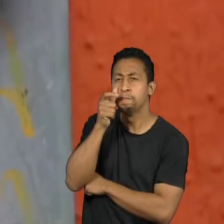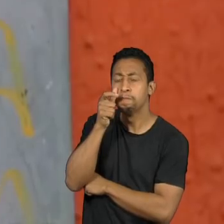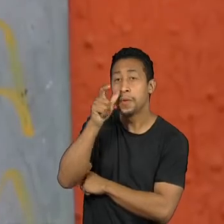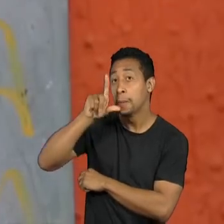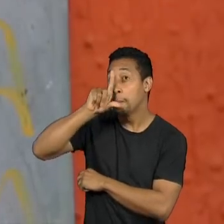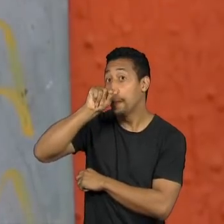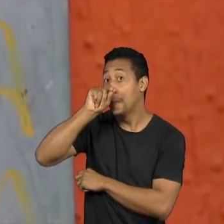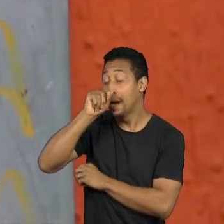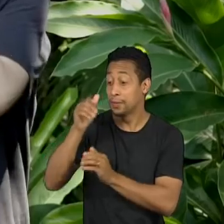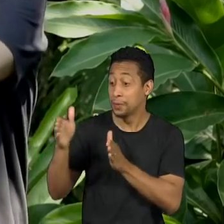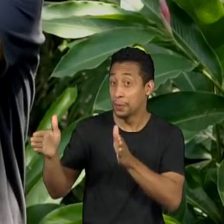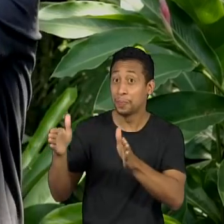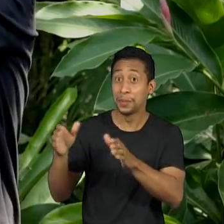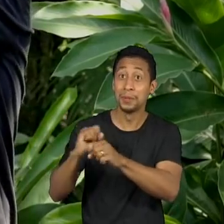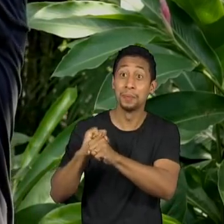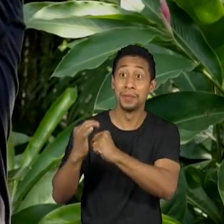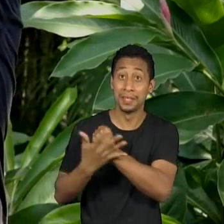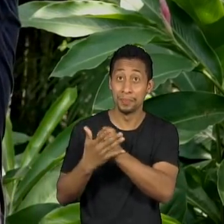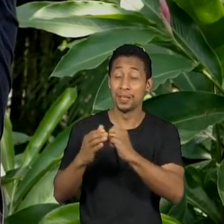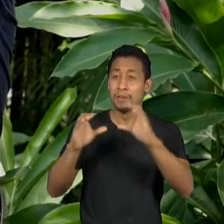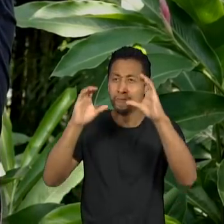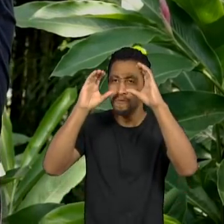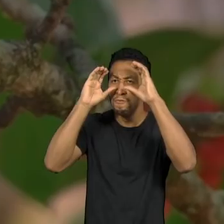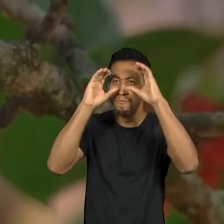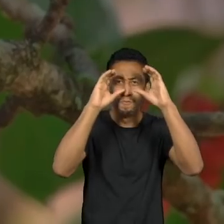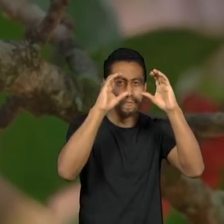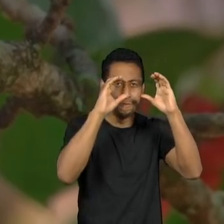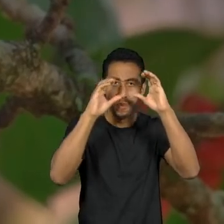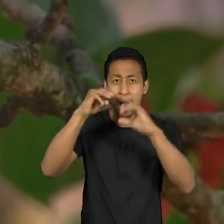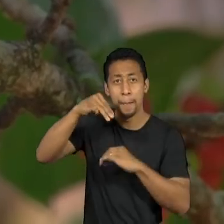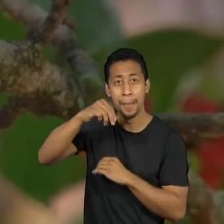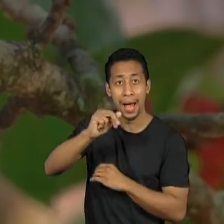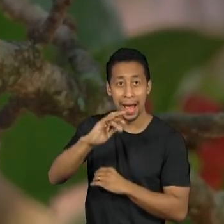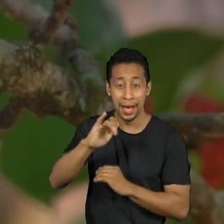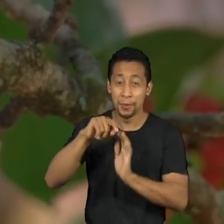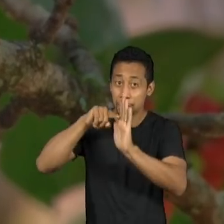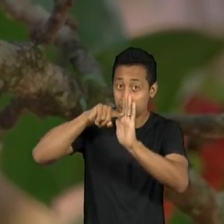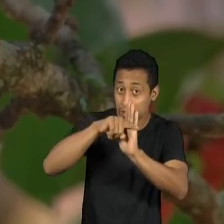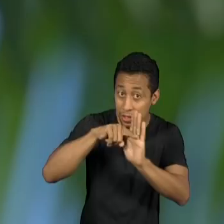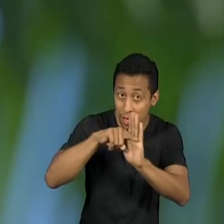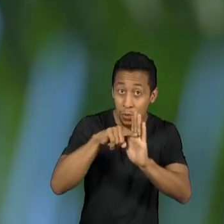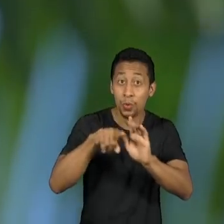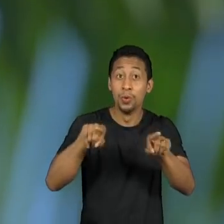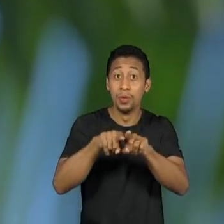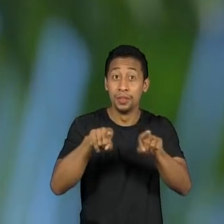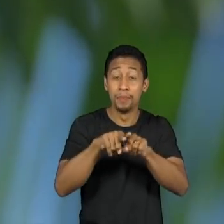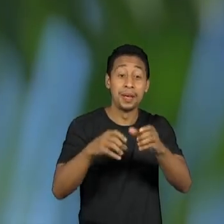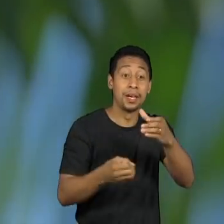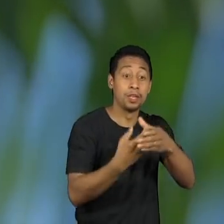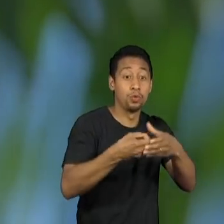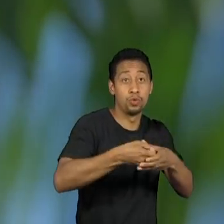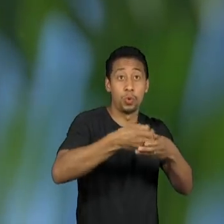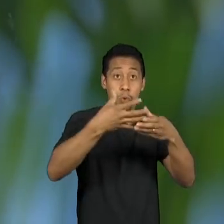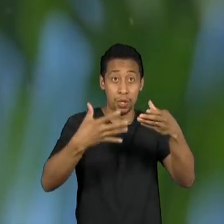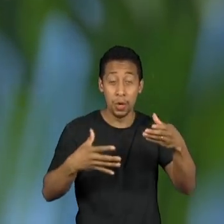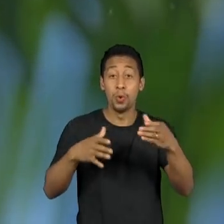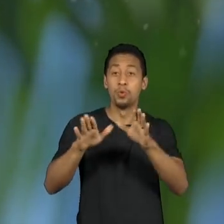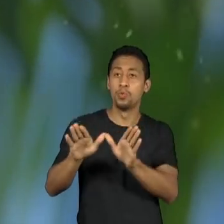durante a pandemia do ornitólogo Mário Conrapt, pesquisador e curador da coleção de aves do